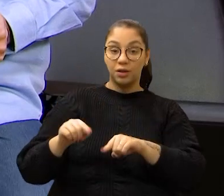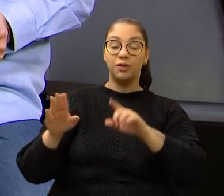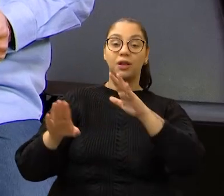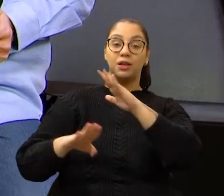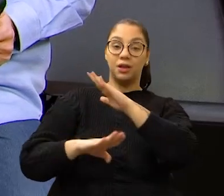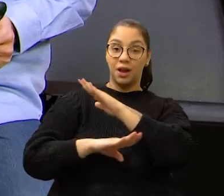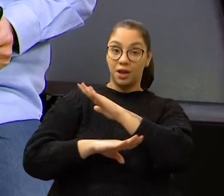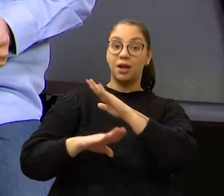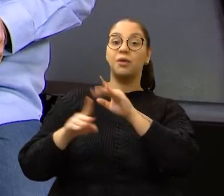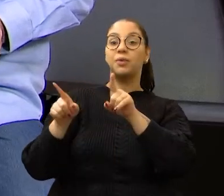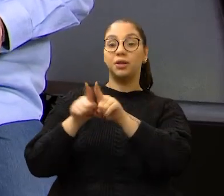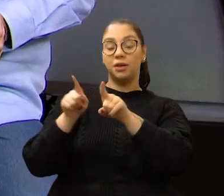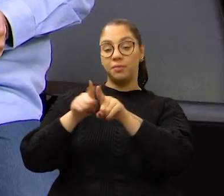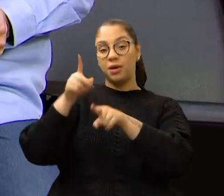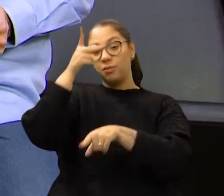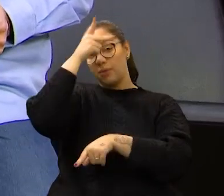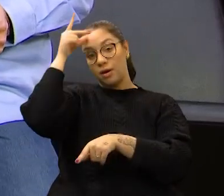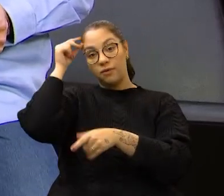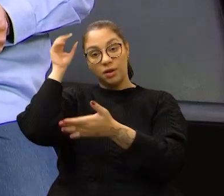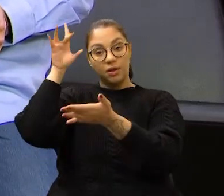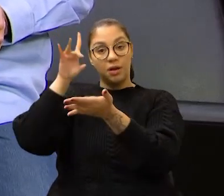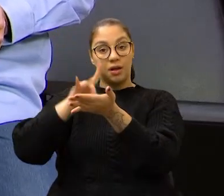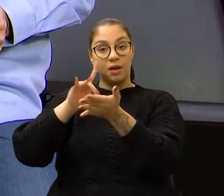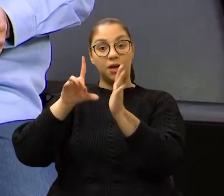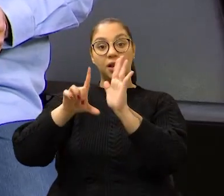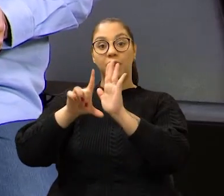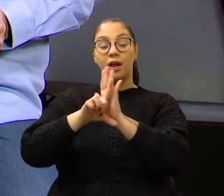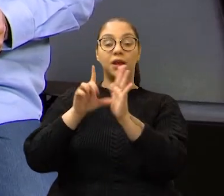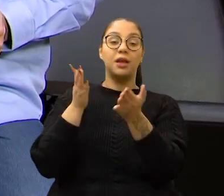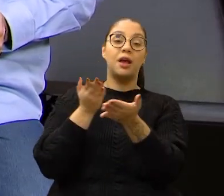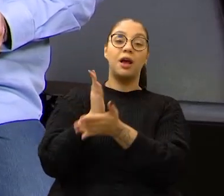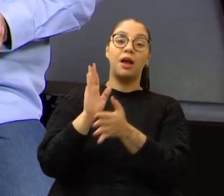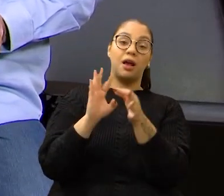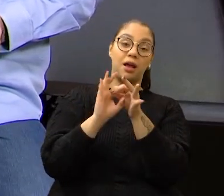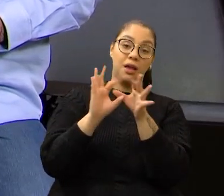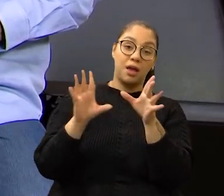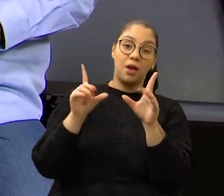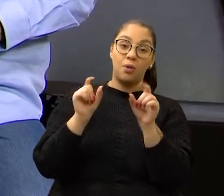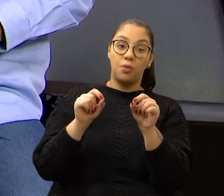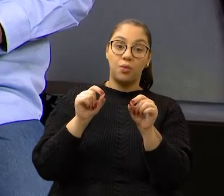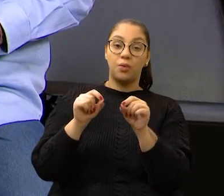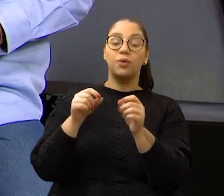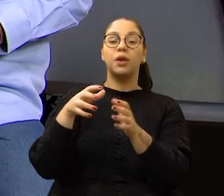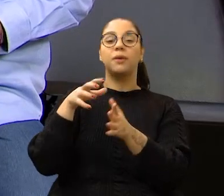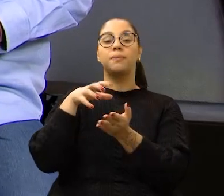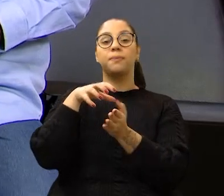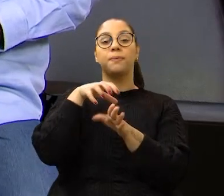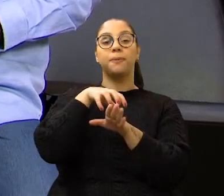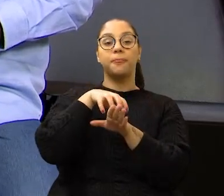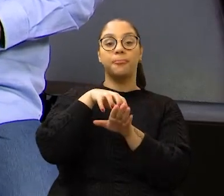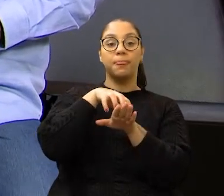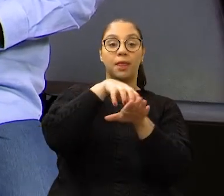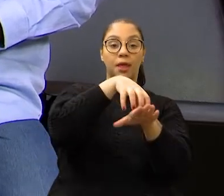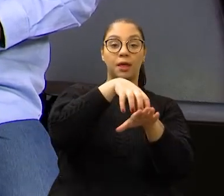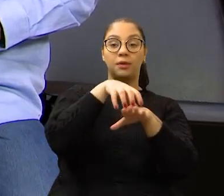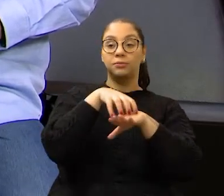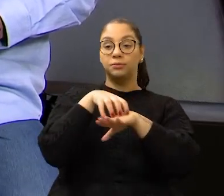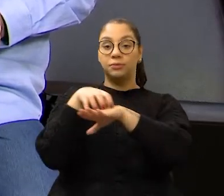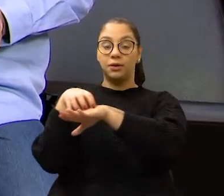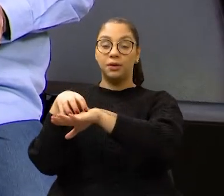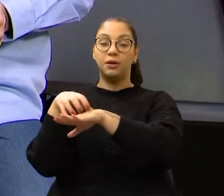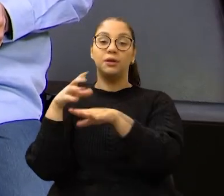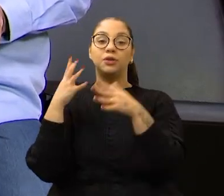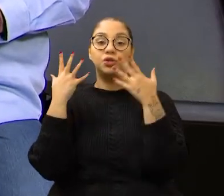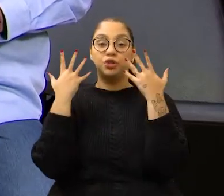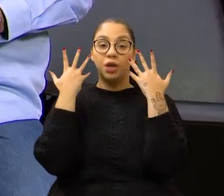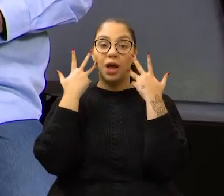Câmara Municipal e o prefeito Dário Saad sancionou a lei que autoriza o translado de animais domésticos de pequeno porte